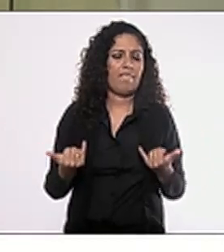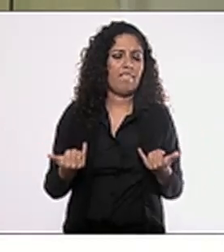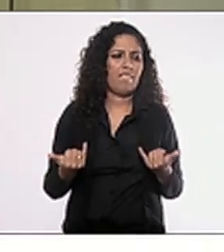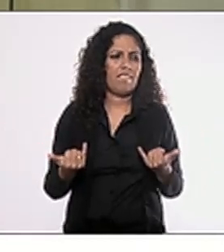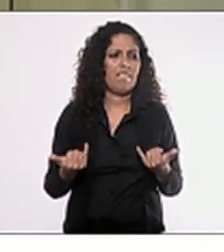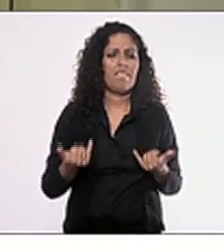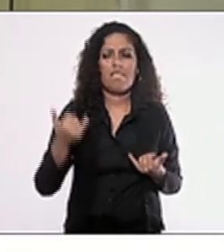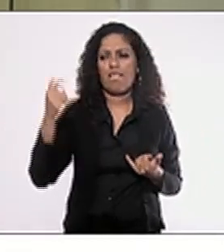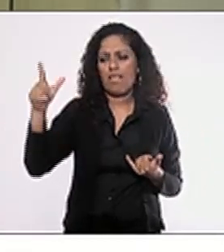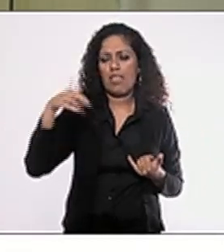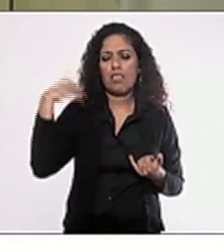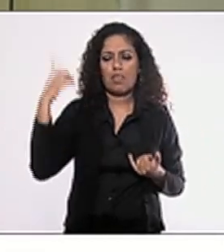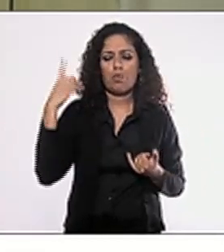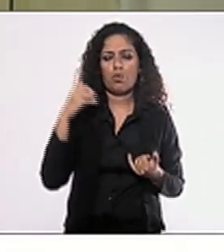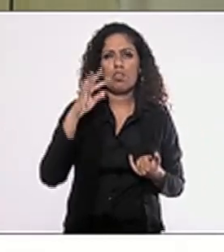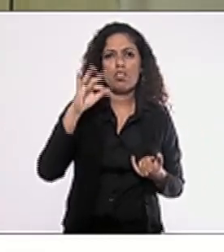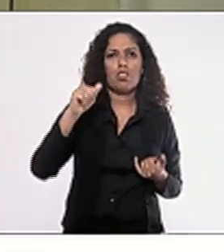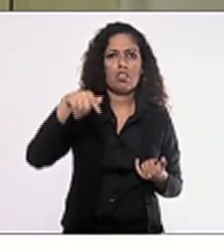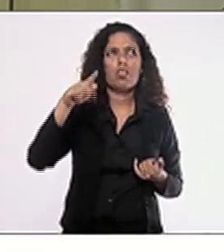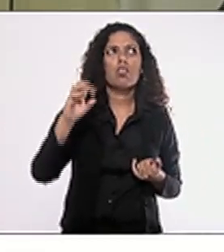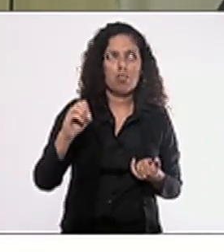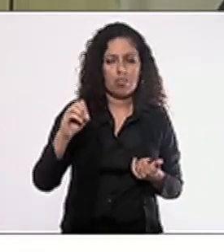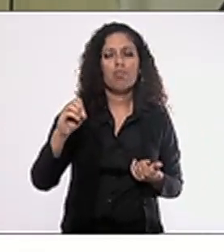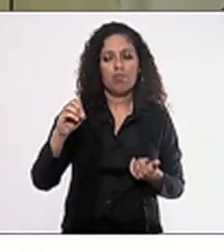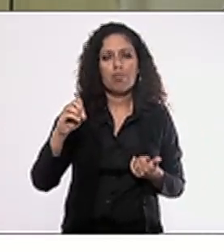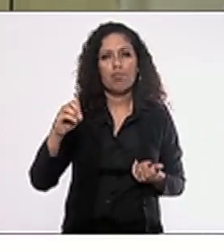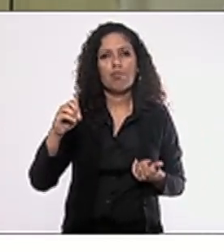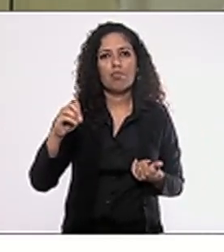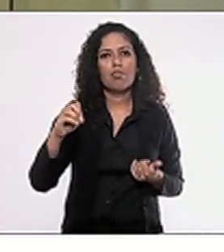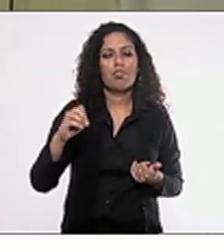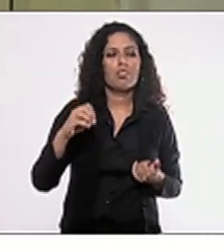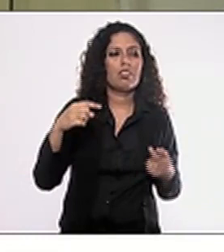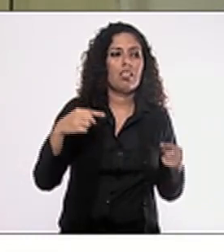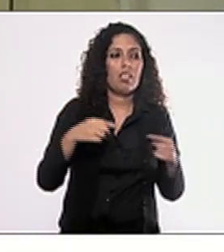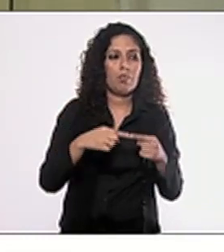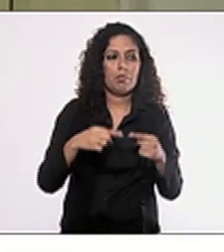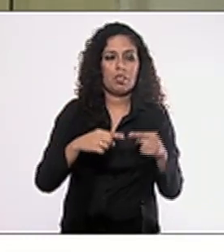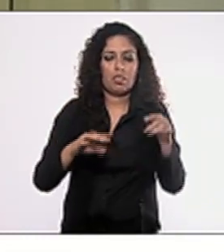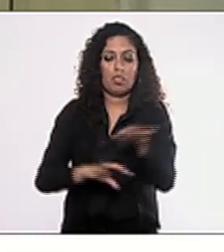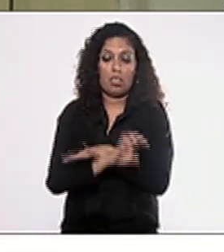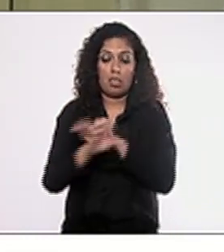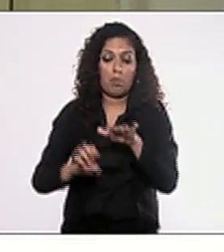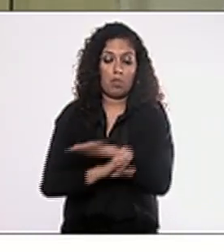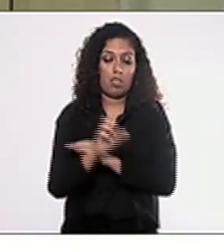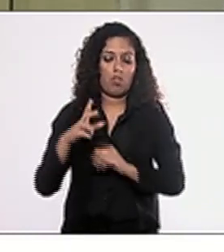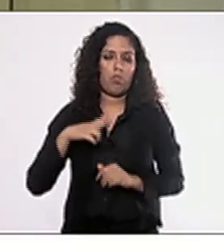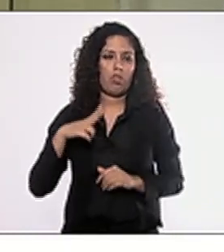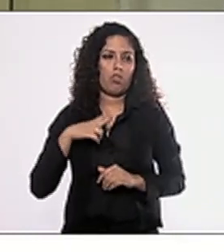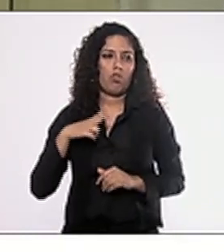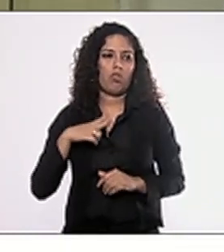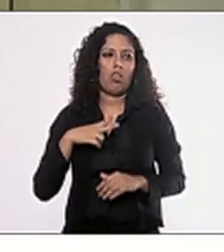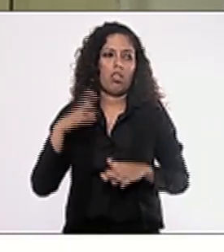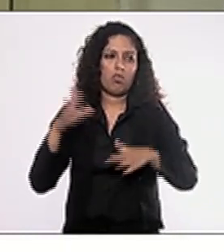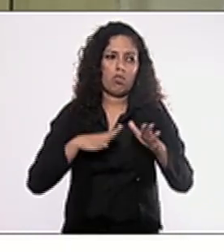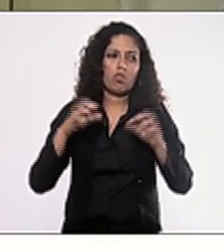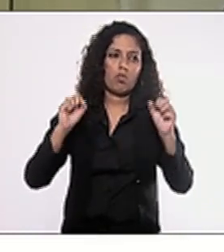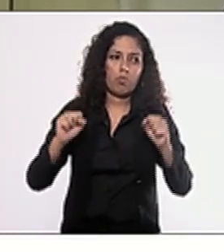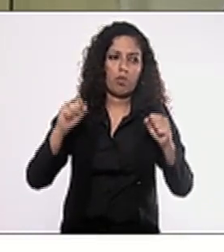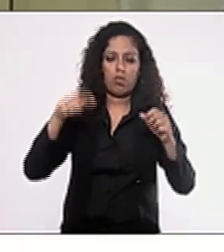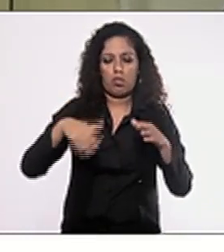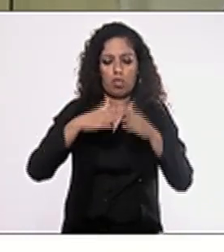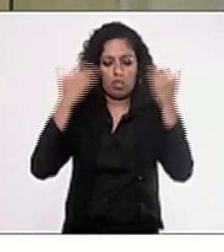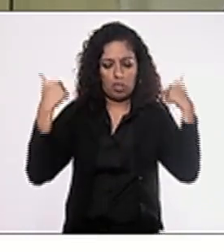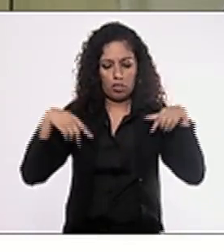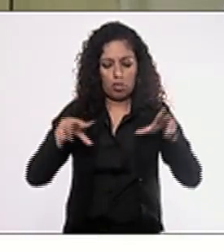pelo deputado Tiago Pampolha das individualizações e das empresas privadas. Talvez seja o caso da Assembleia